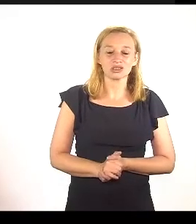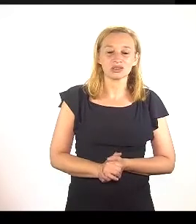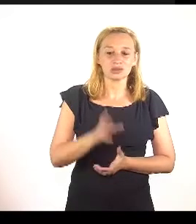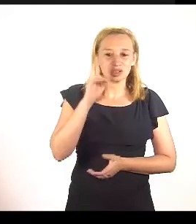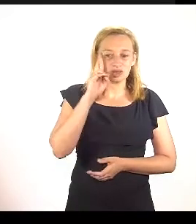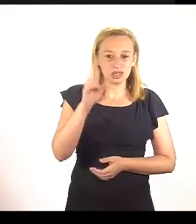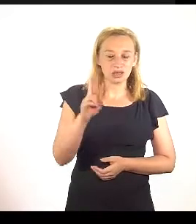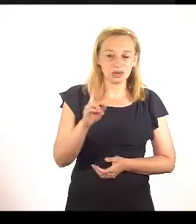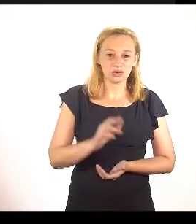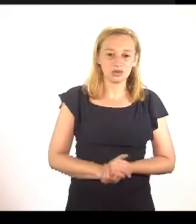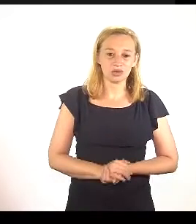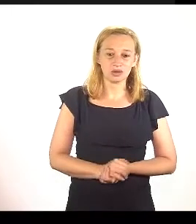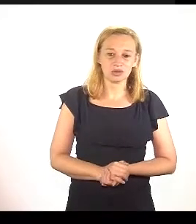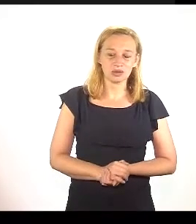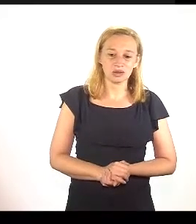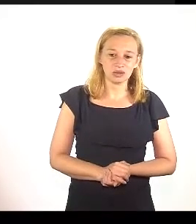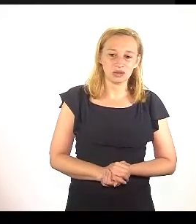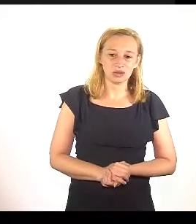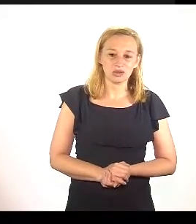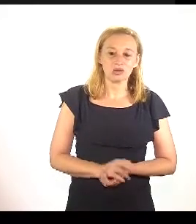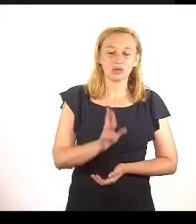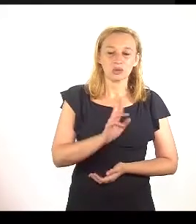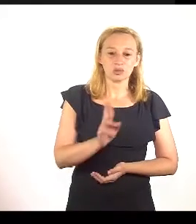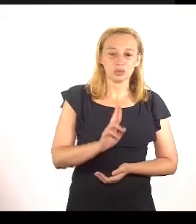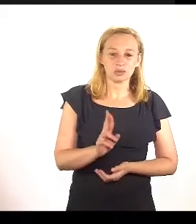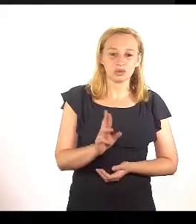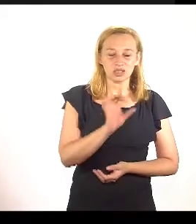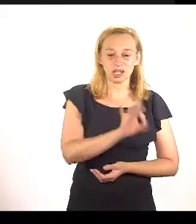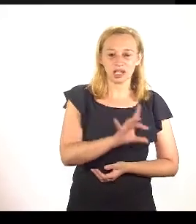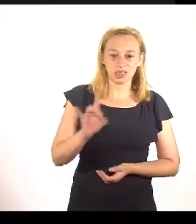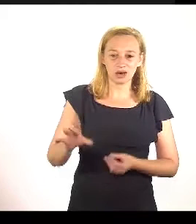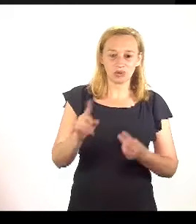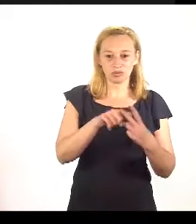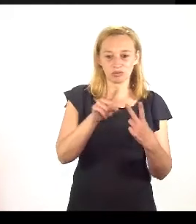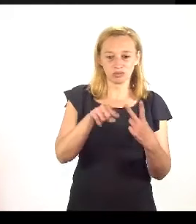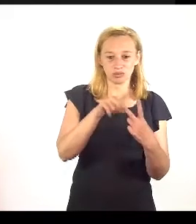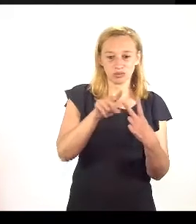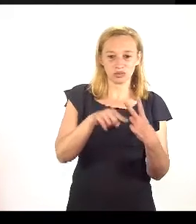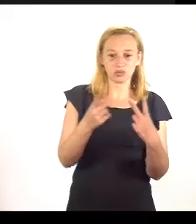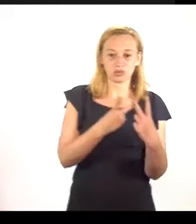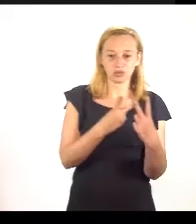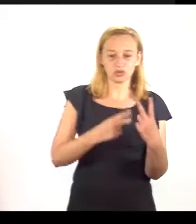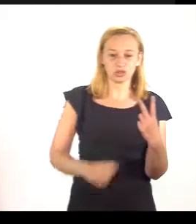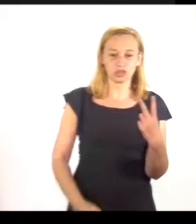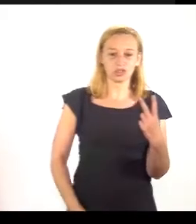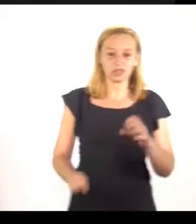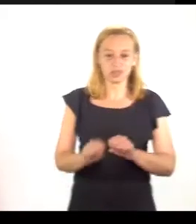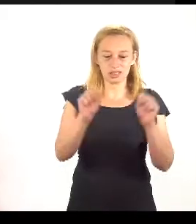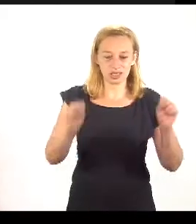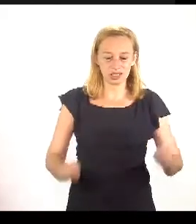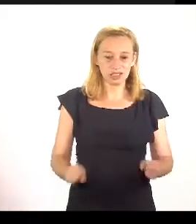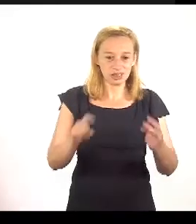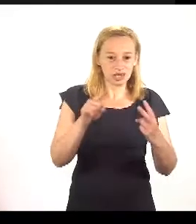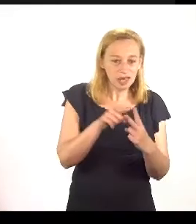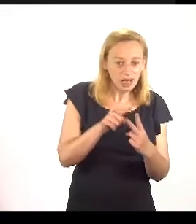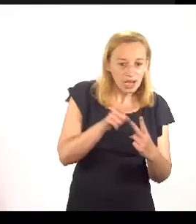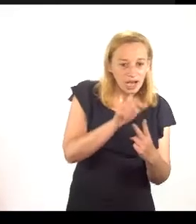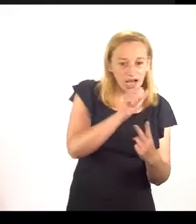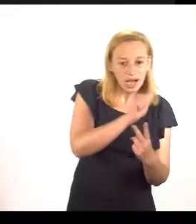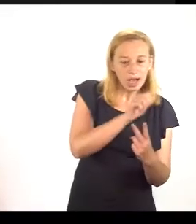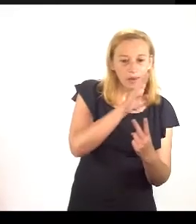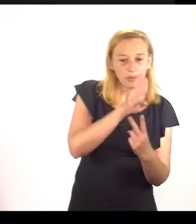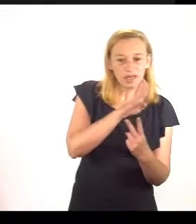só o nome de batismo de cada um desses 2 sistemas. Então, uma é a P5, né, na